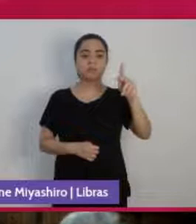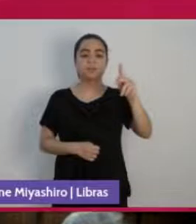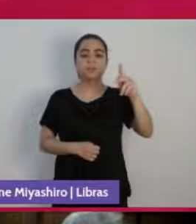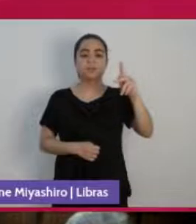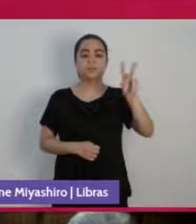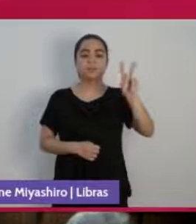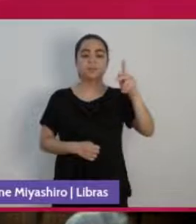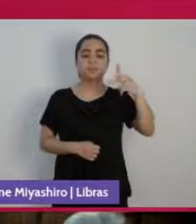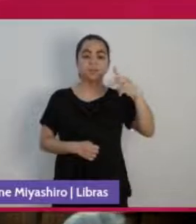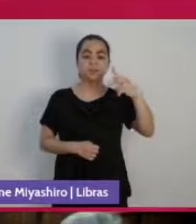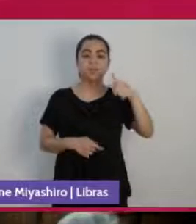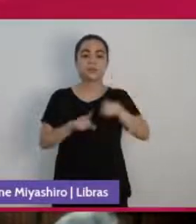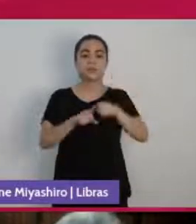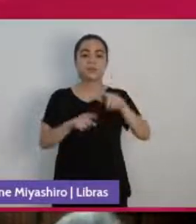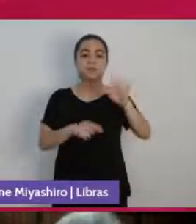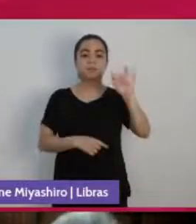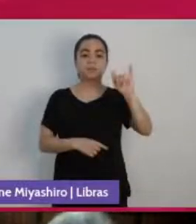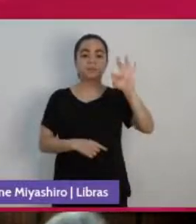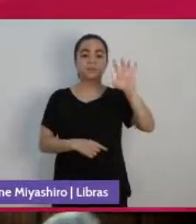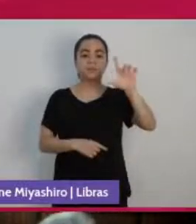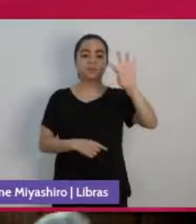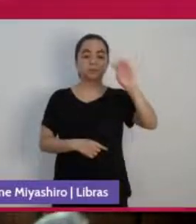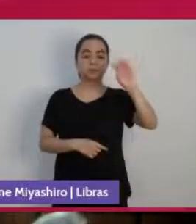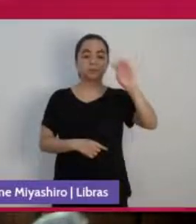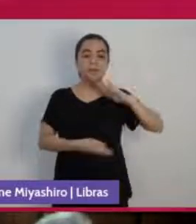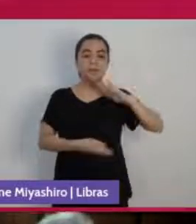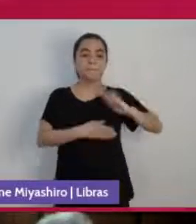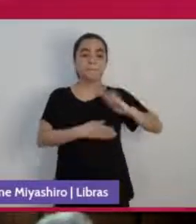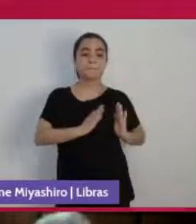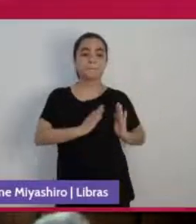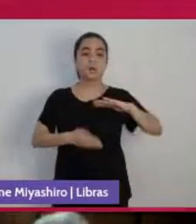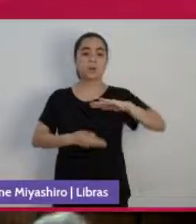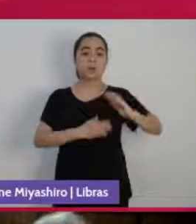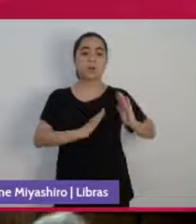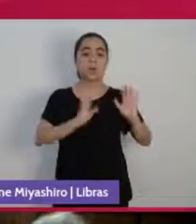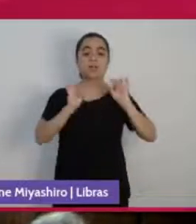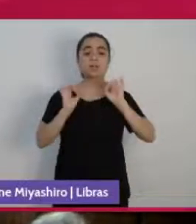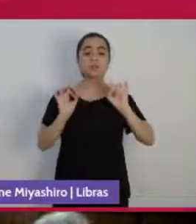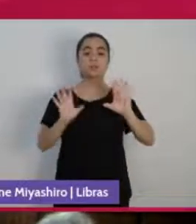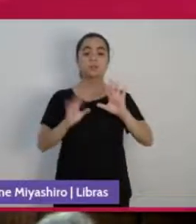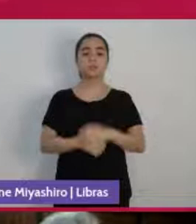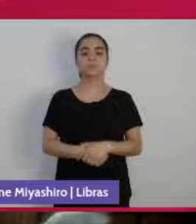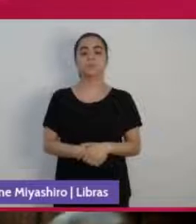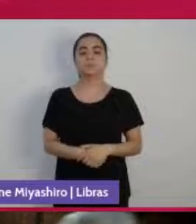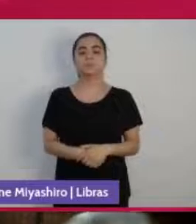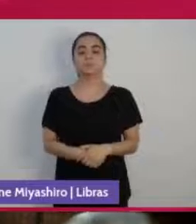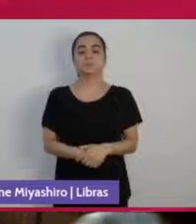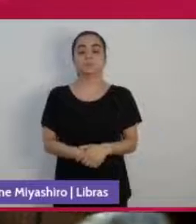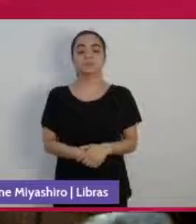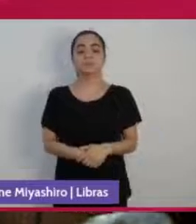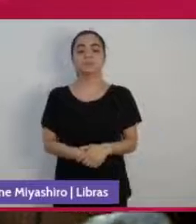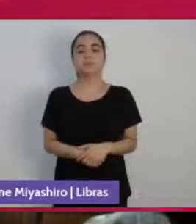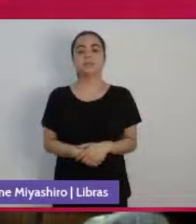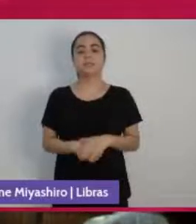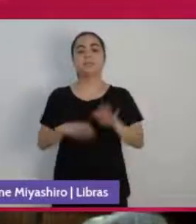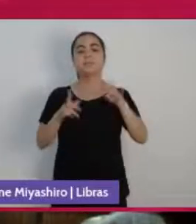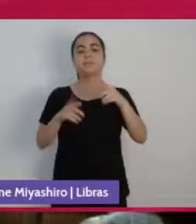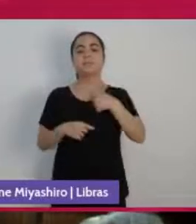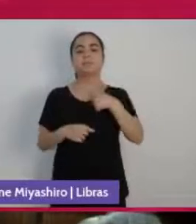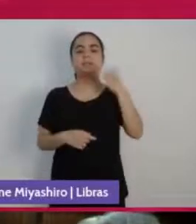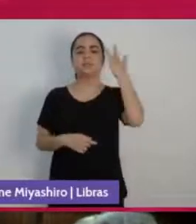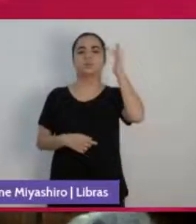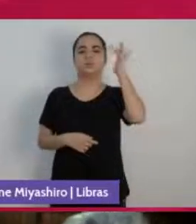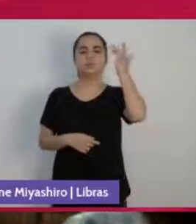quê? Só posiciono a paciente. Então, olha que interessante. Como eu não sei, eu não tenho visão